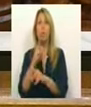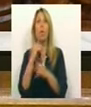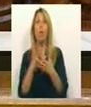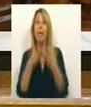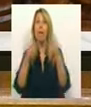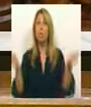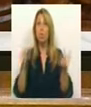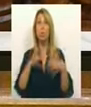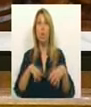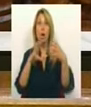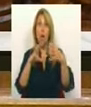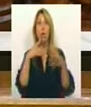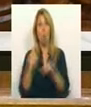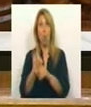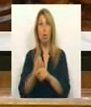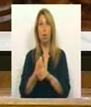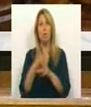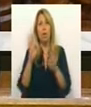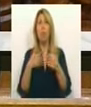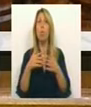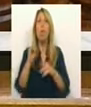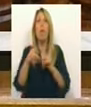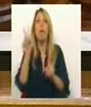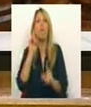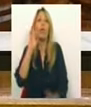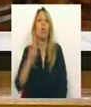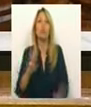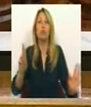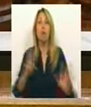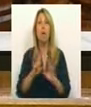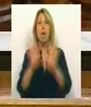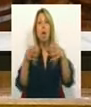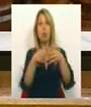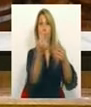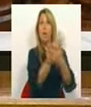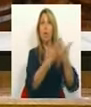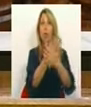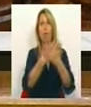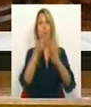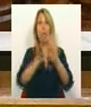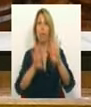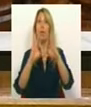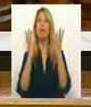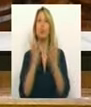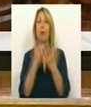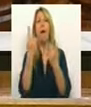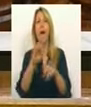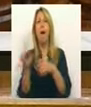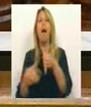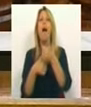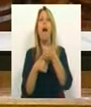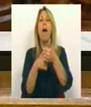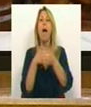litígios com o consumidor, independente do valor envolvido, os agentes económicos, por regra, fazem-se assessorar do apoio de